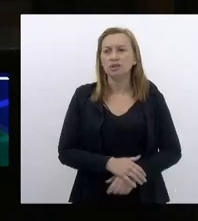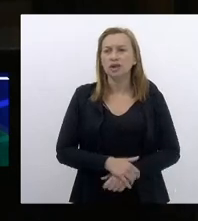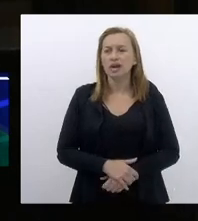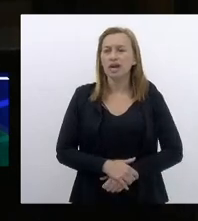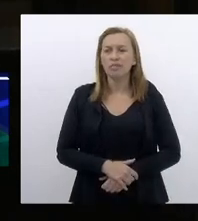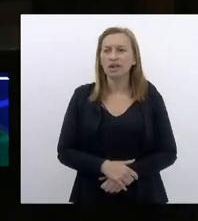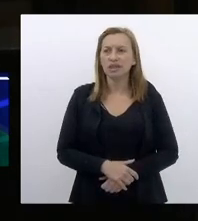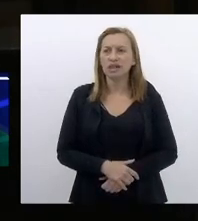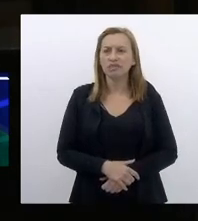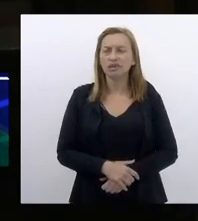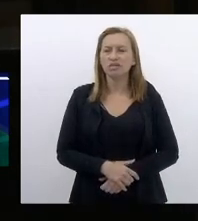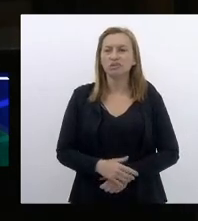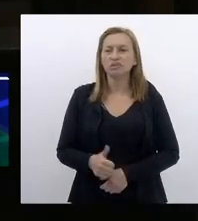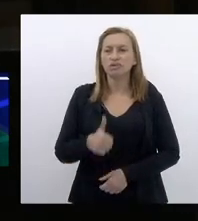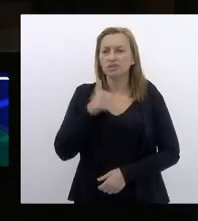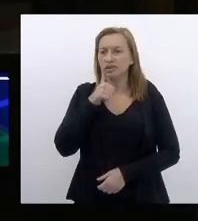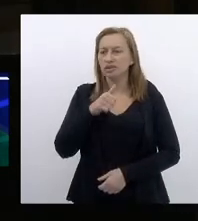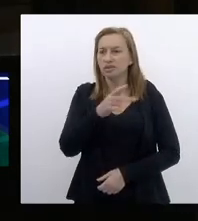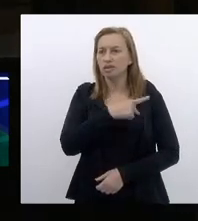primeiro eu queria